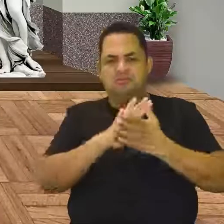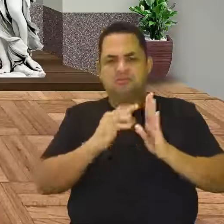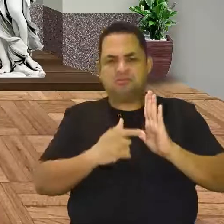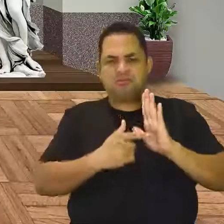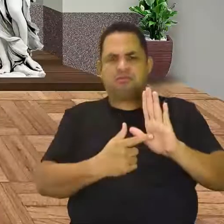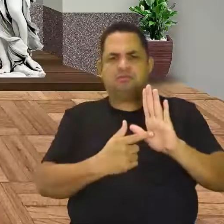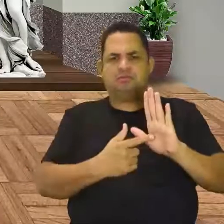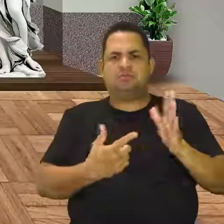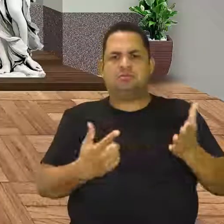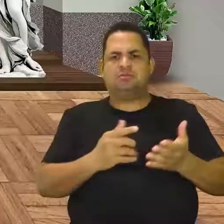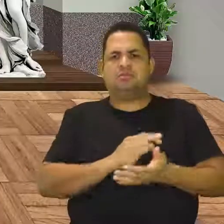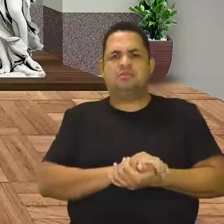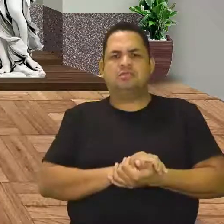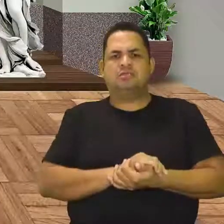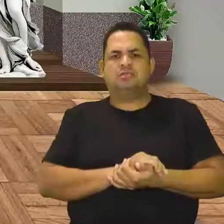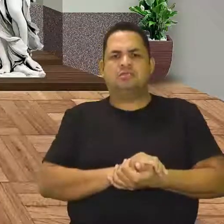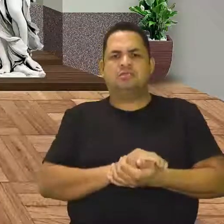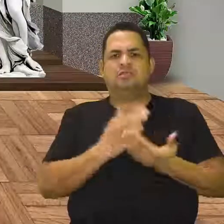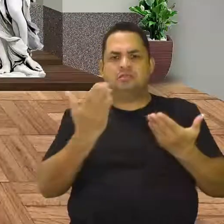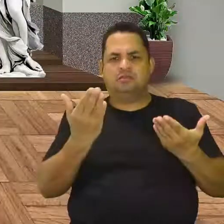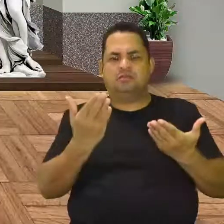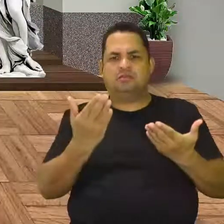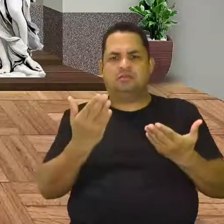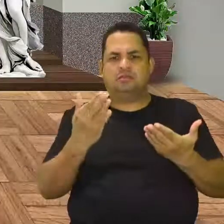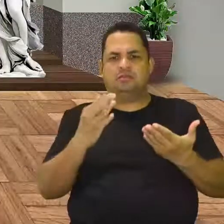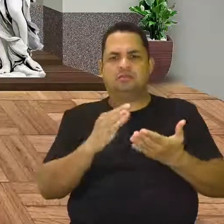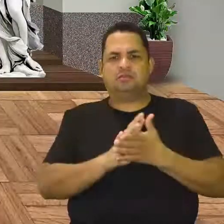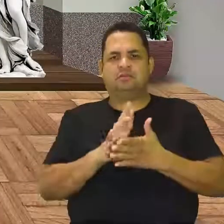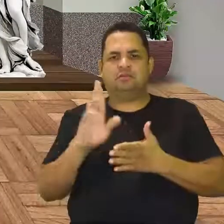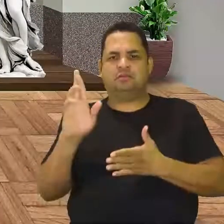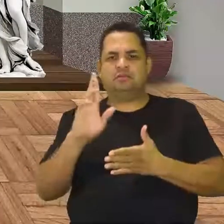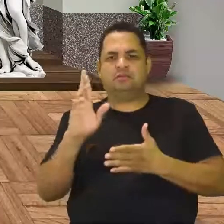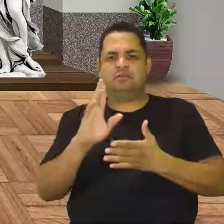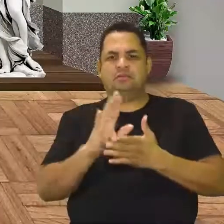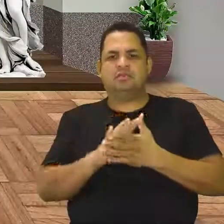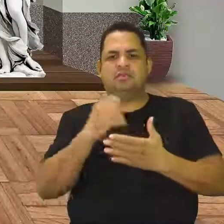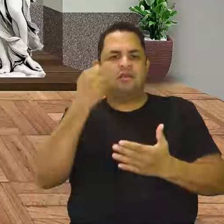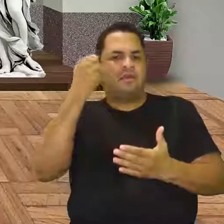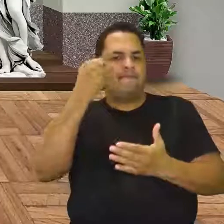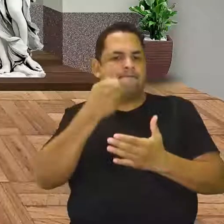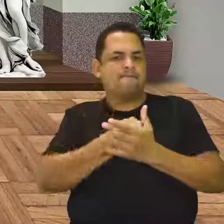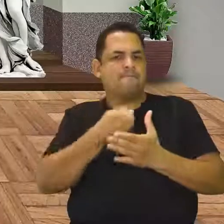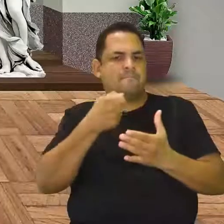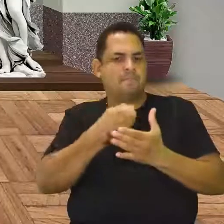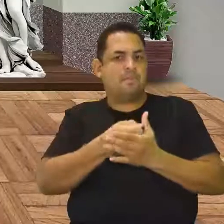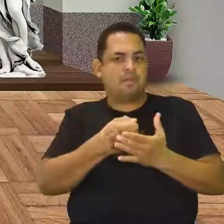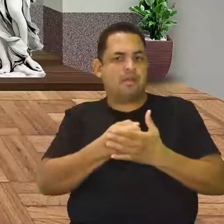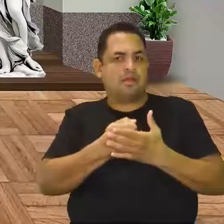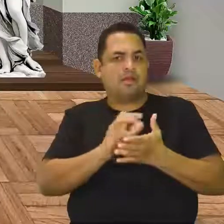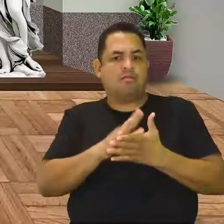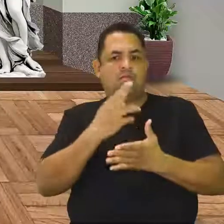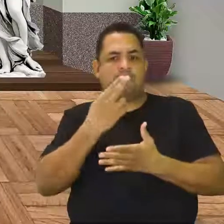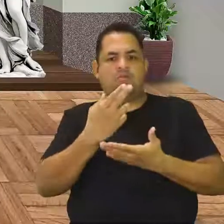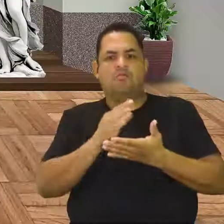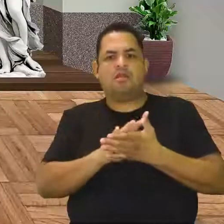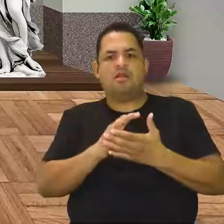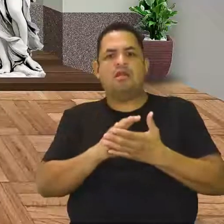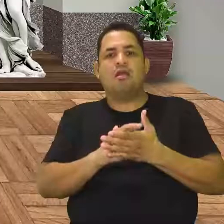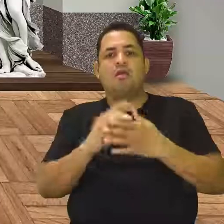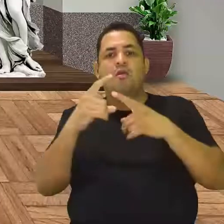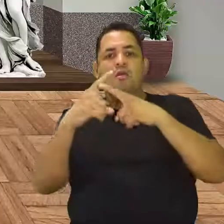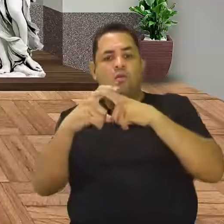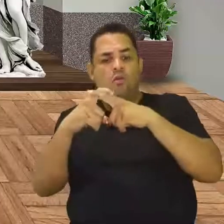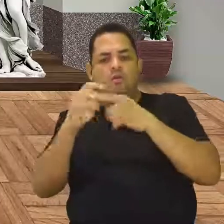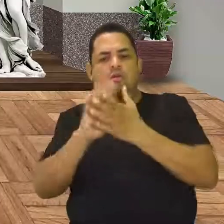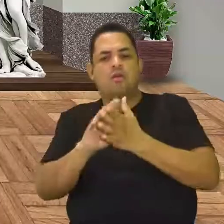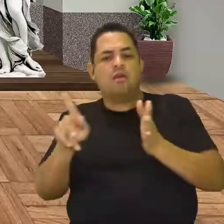representa. E aí, é por isso que eu falo, quem vai patrocinar o nazismo é a própria população. O